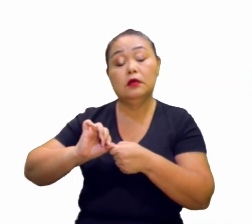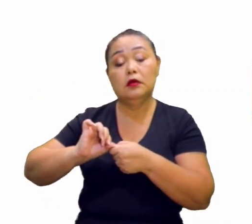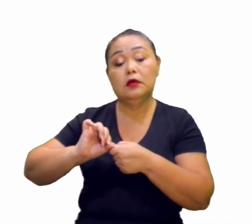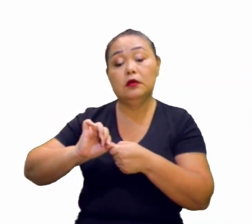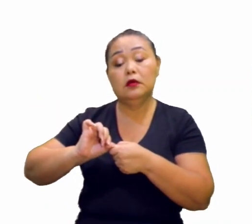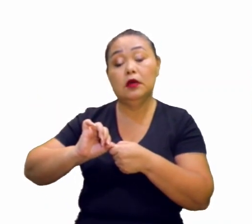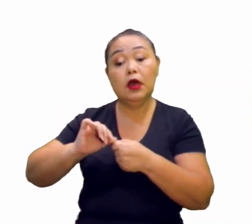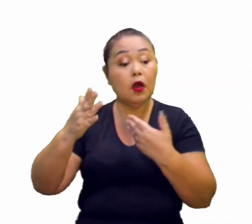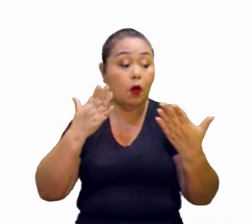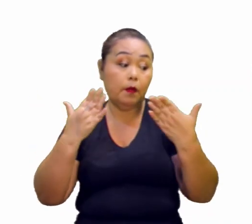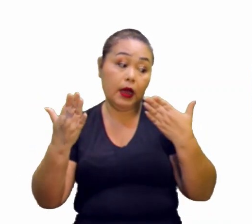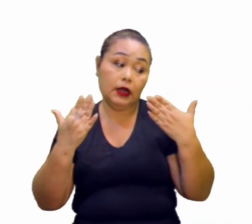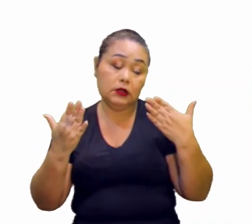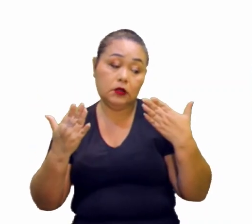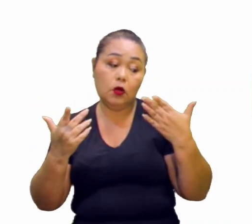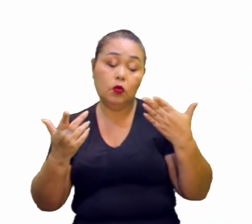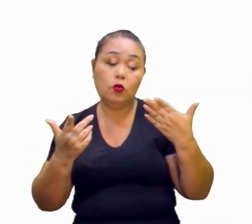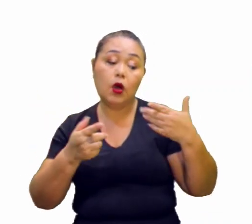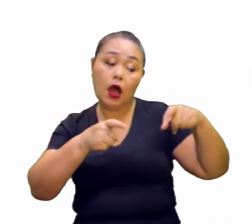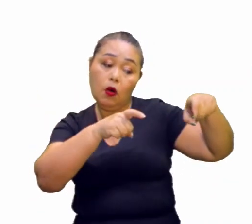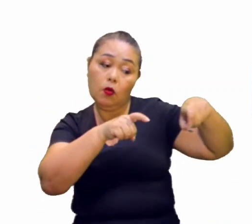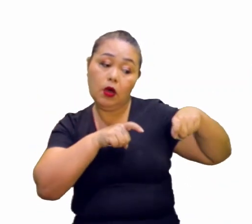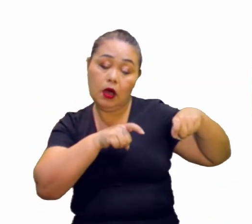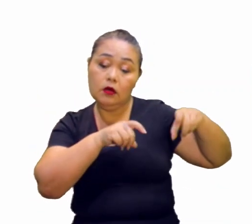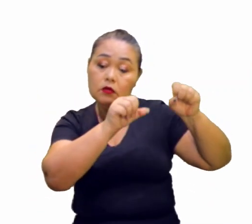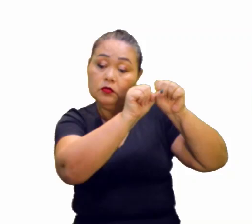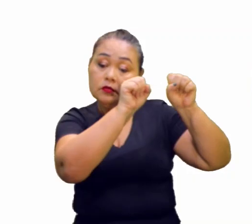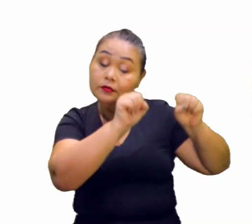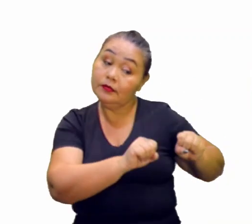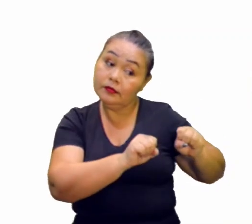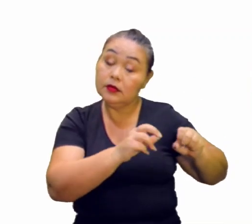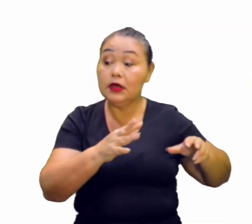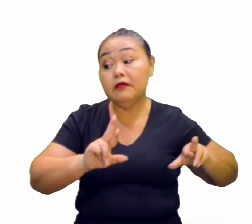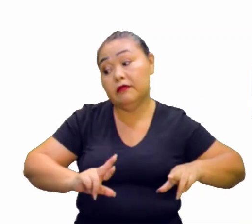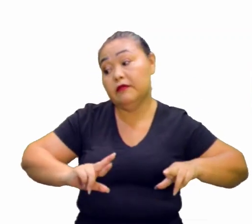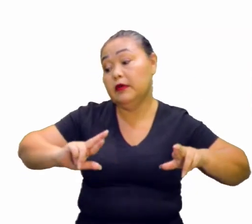em comparação aos agrossistemas aí, né?